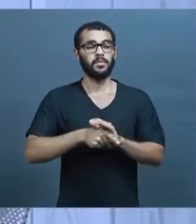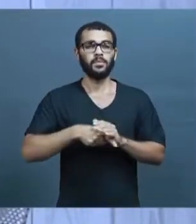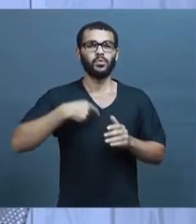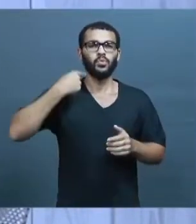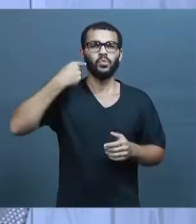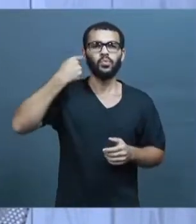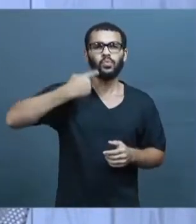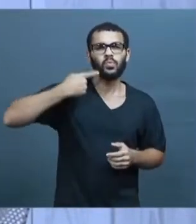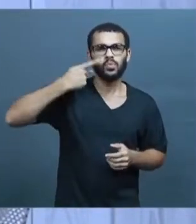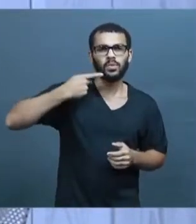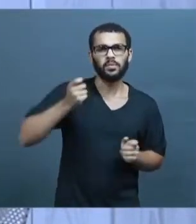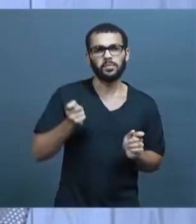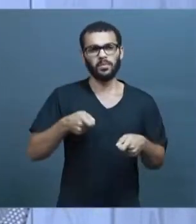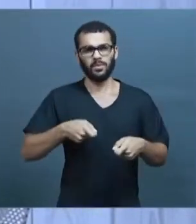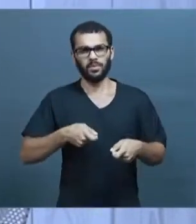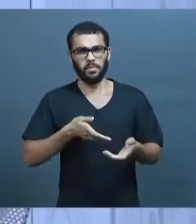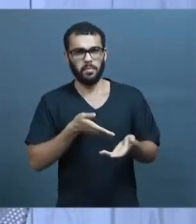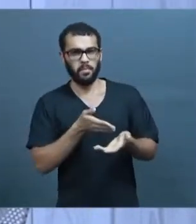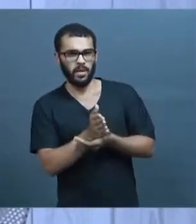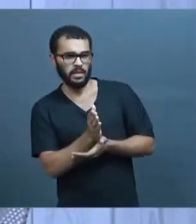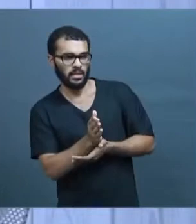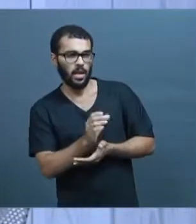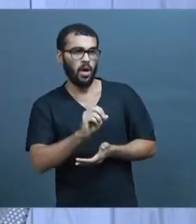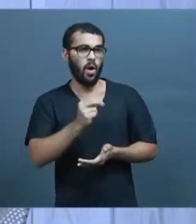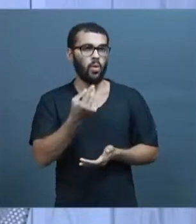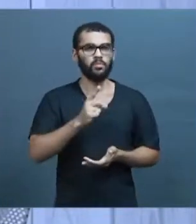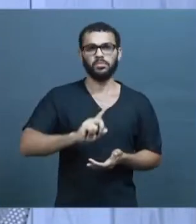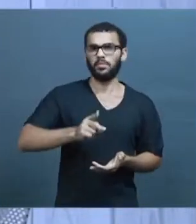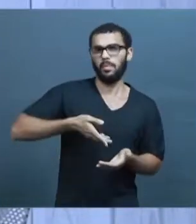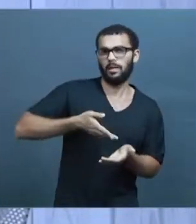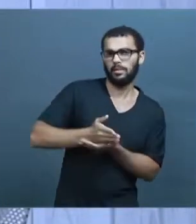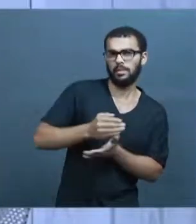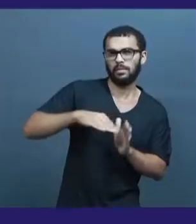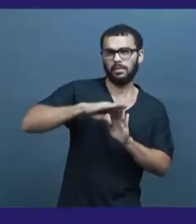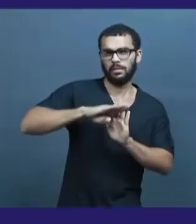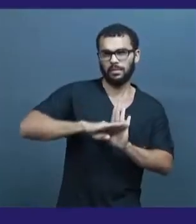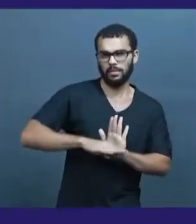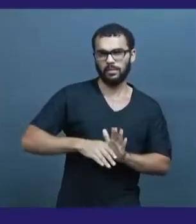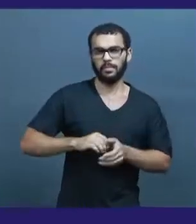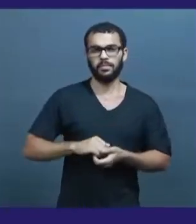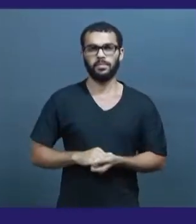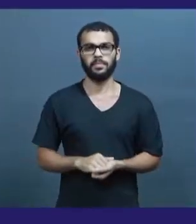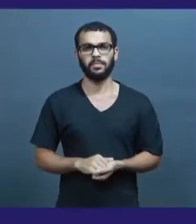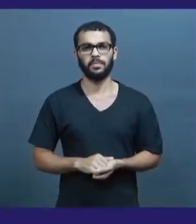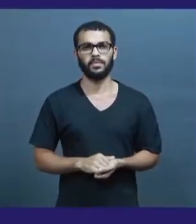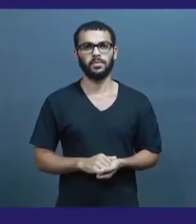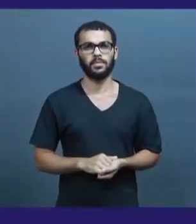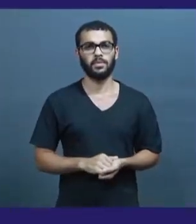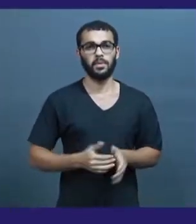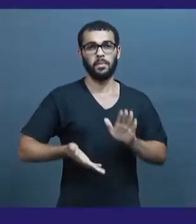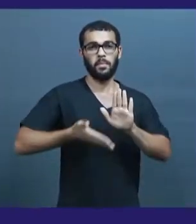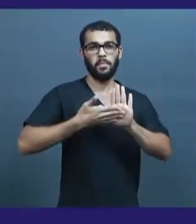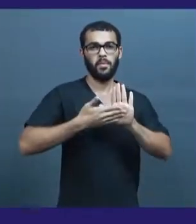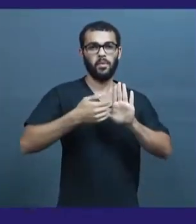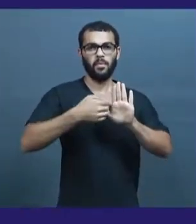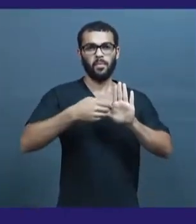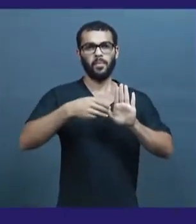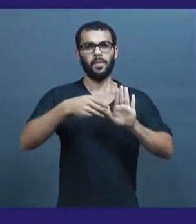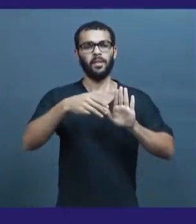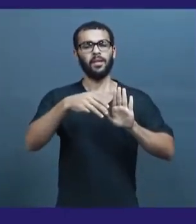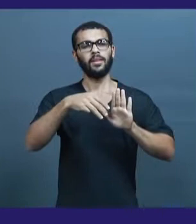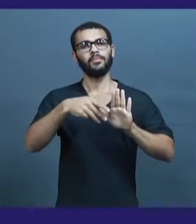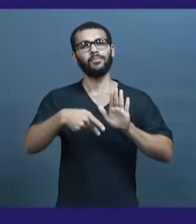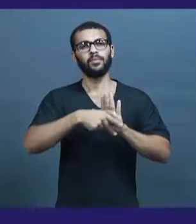a validação ou não das mudanças na Previdência. O processo de uma proposta de emenda